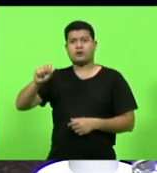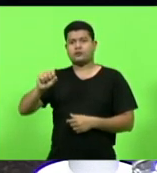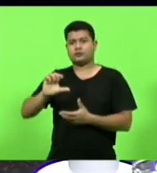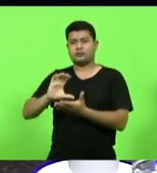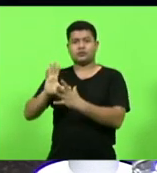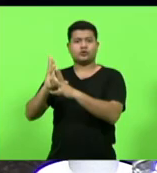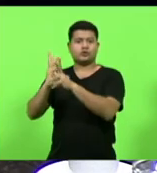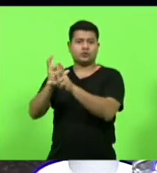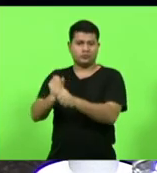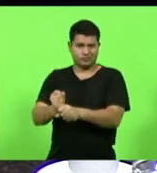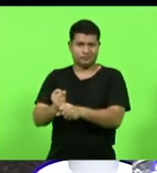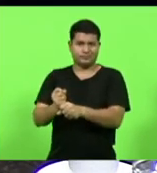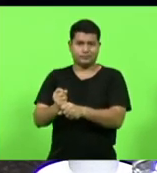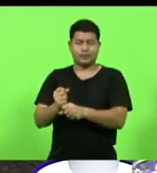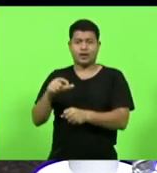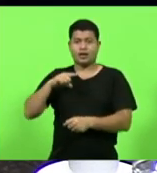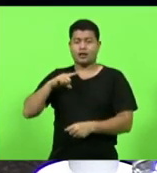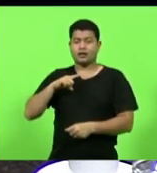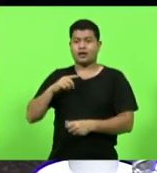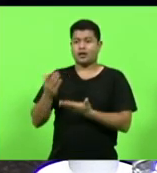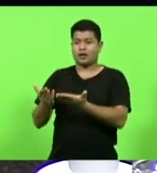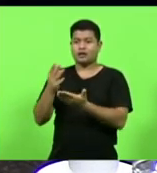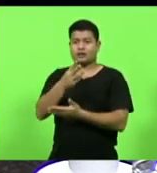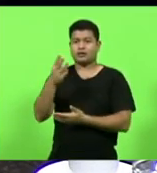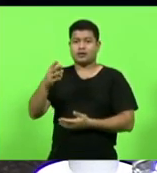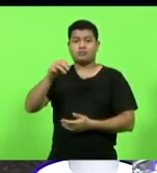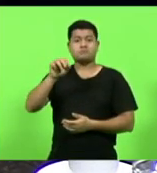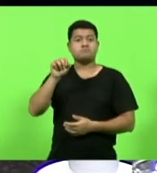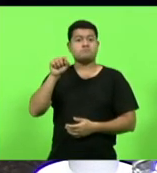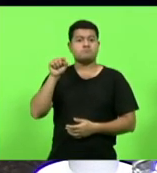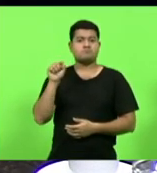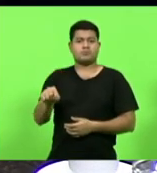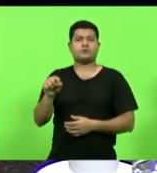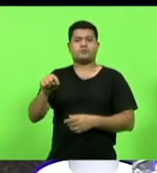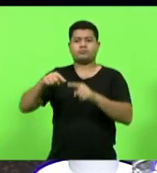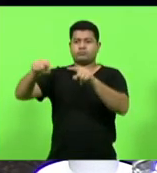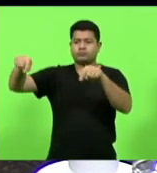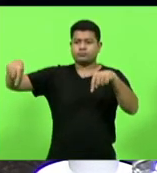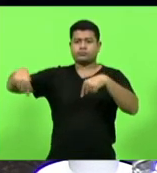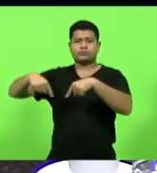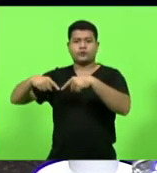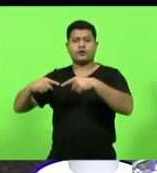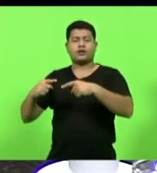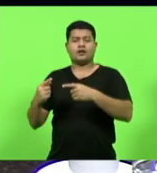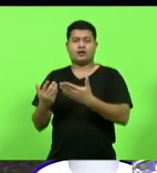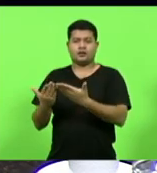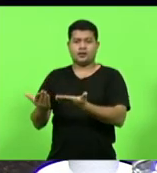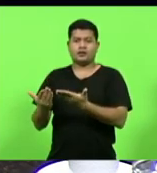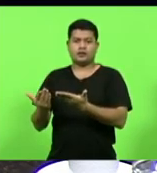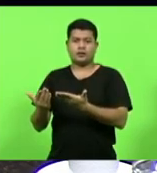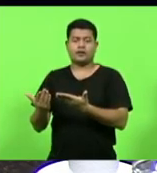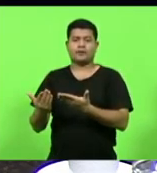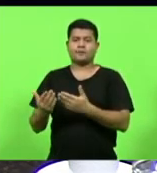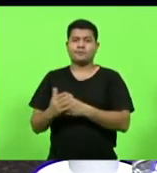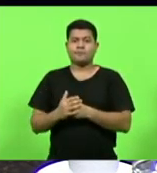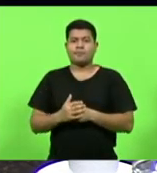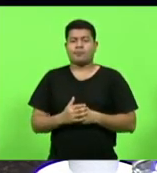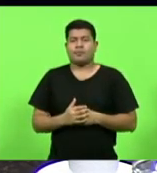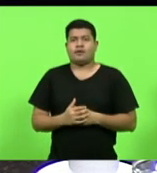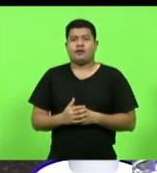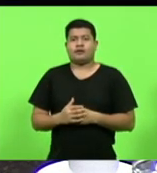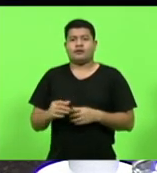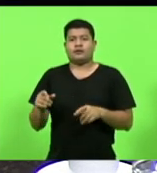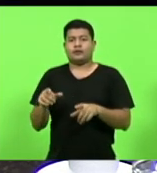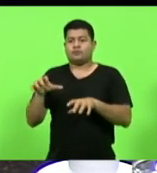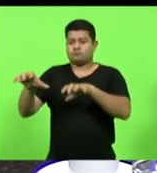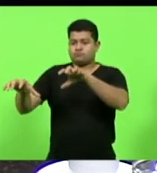E ele possui uma área de 33 mil metros quadrados, composto por dois grandes pavilhões, dois auditórios para convenção, cada